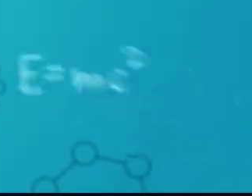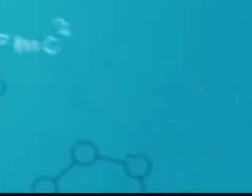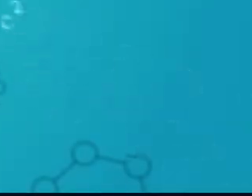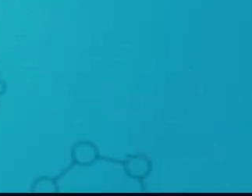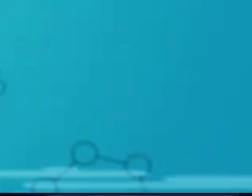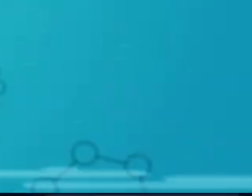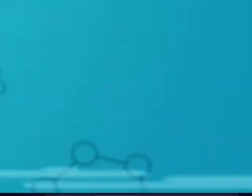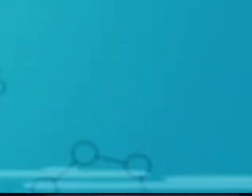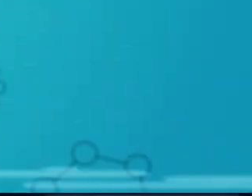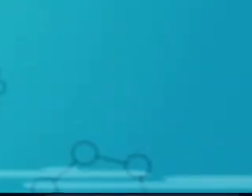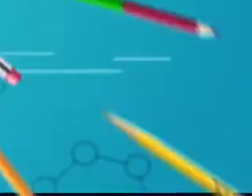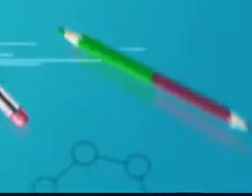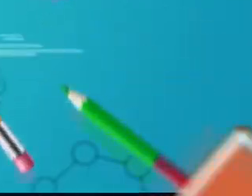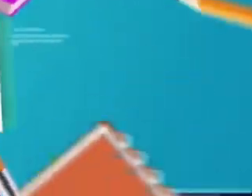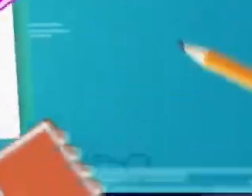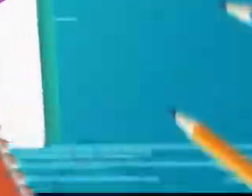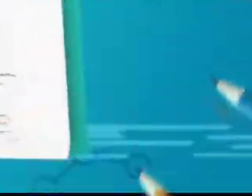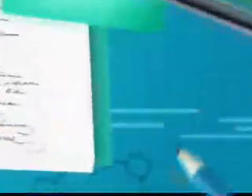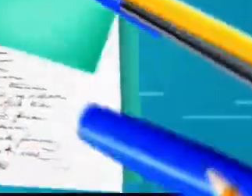o